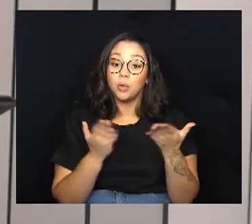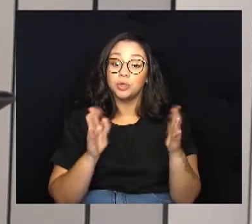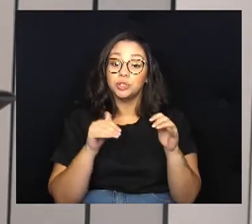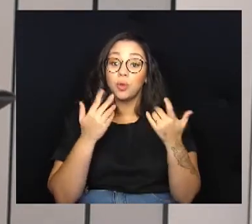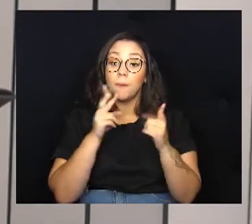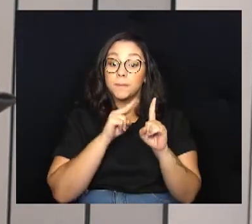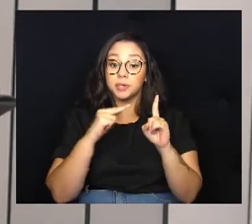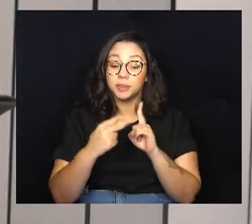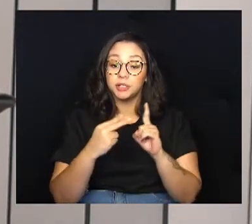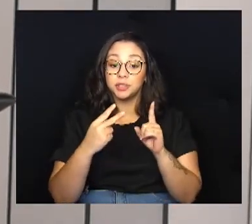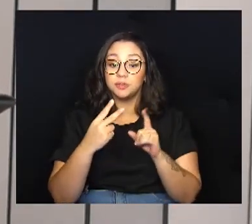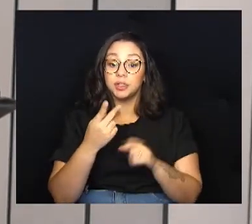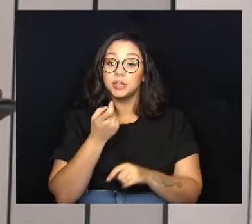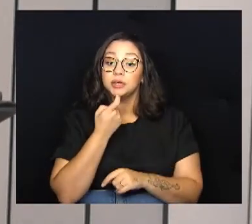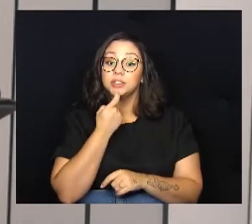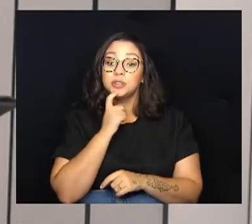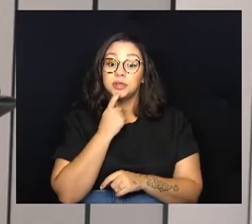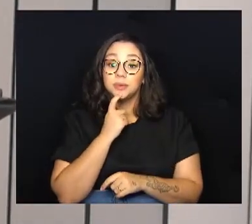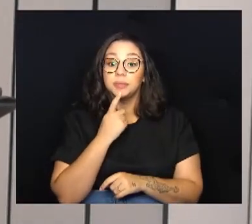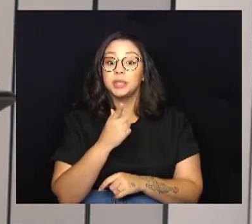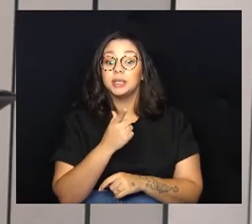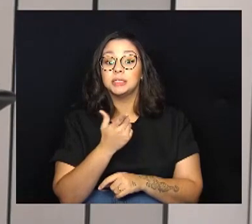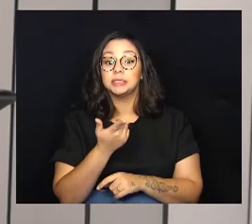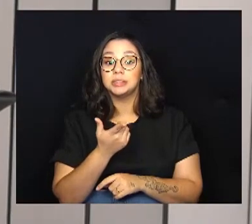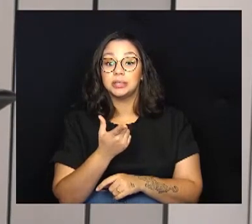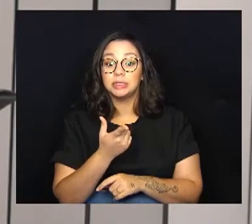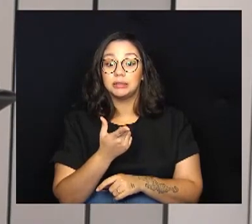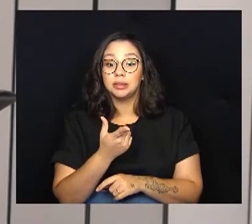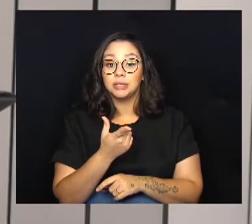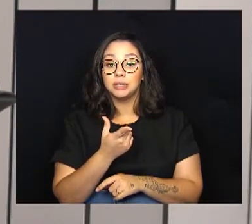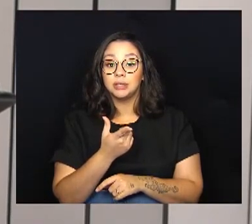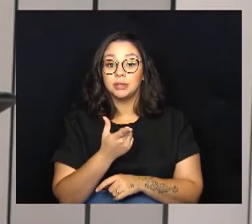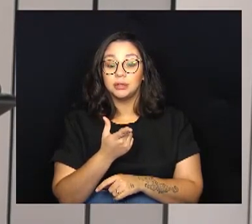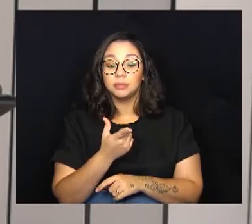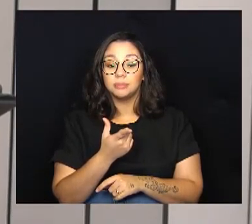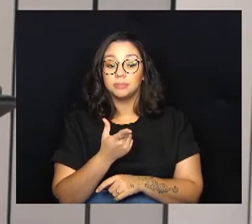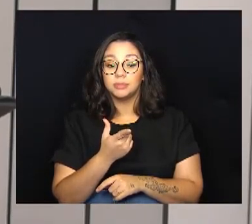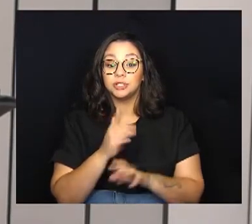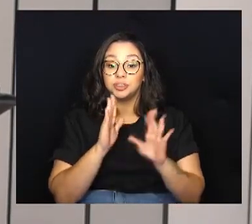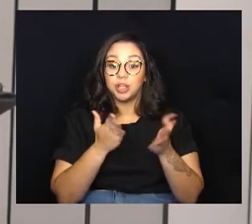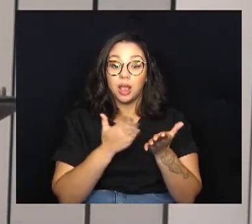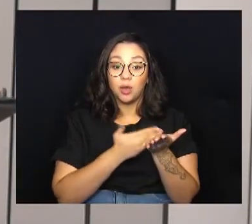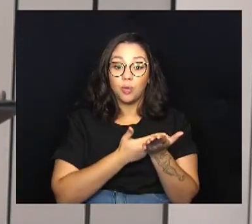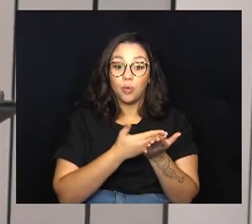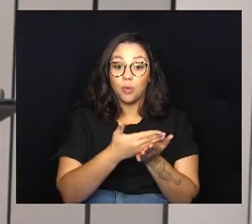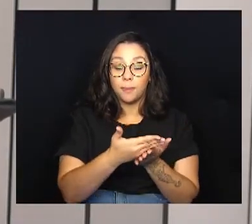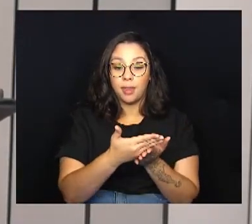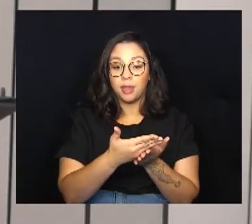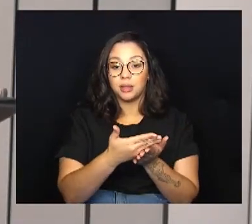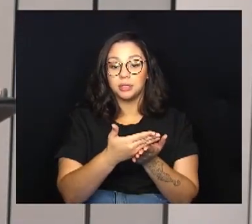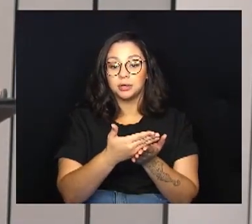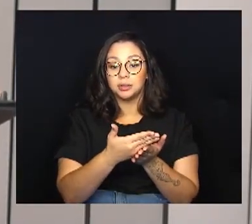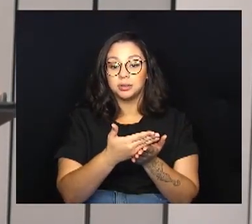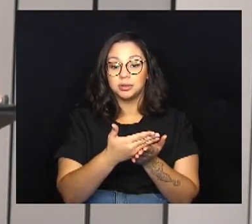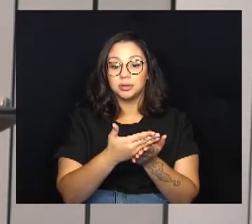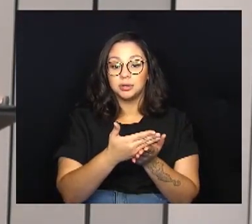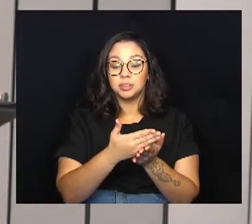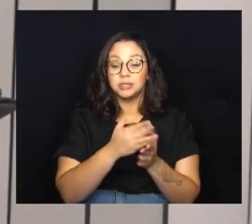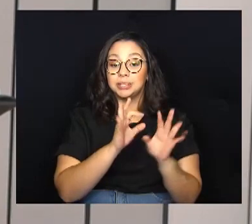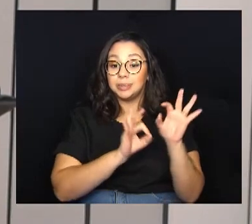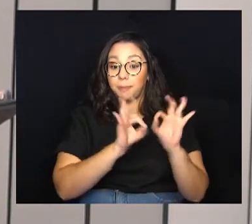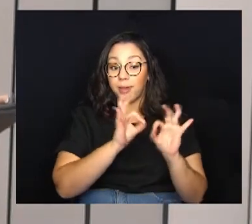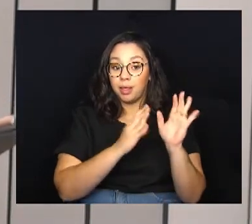prevenção, com programas validados, porque a gente sabe também que no passado se faziam, até lá no Padre Haroldo, a gente dava